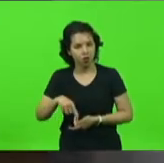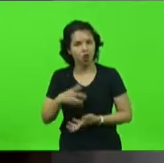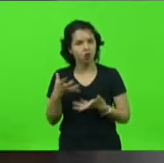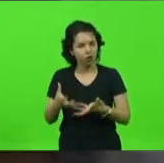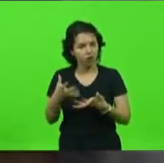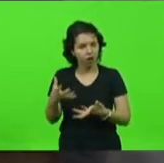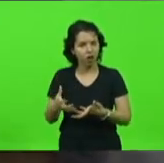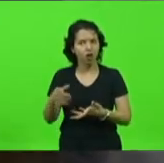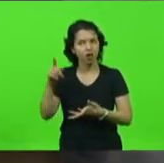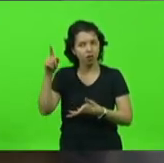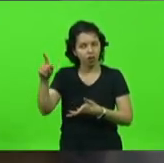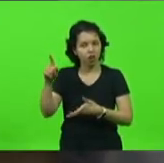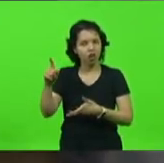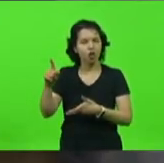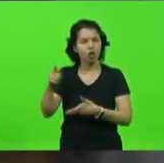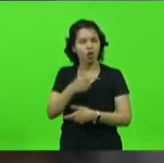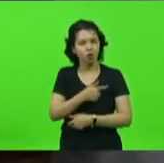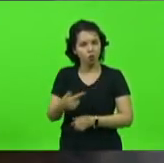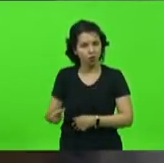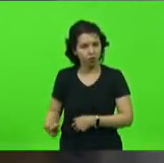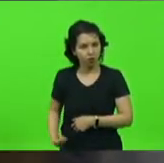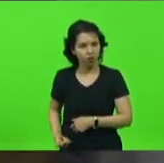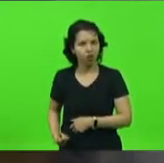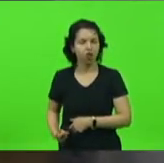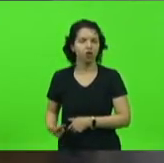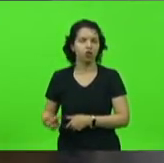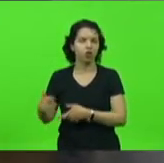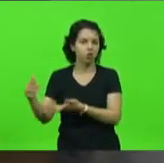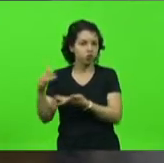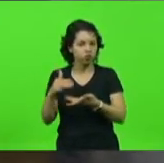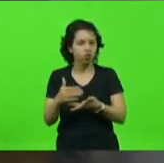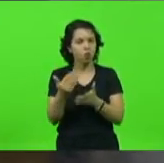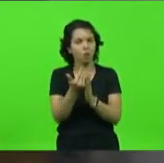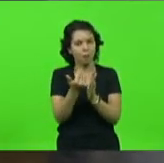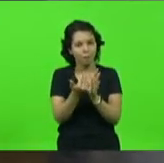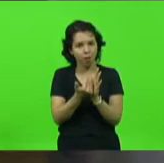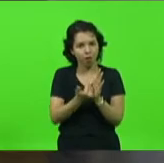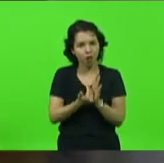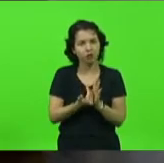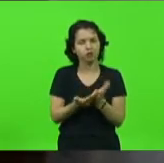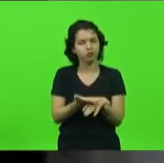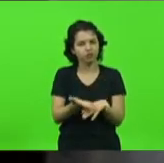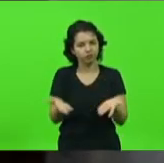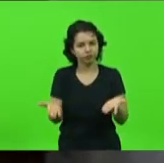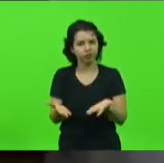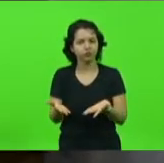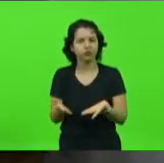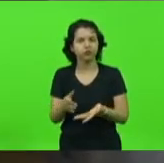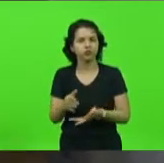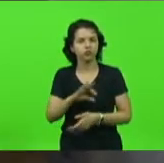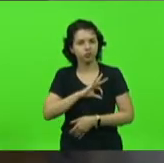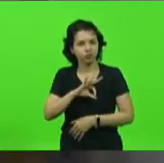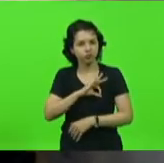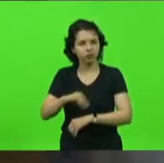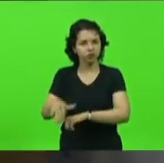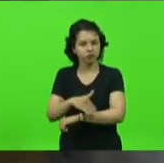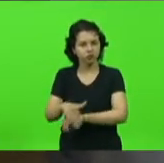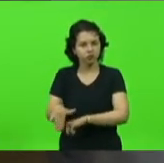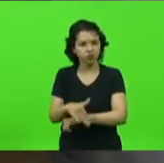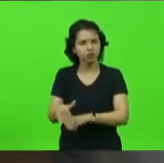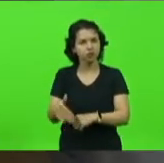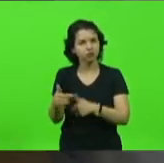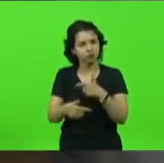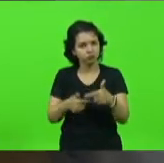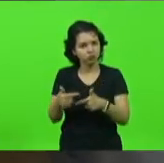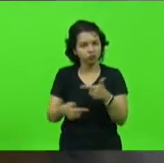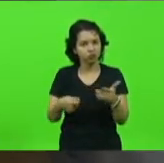para as praças, que realmente aqui não tem plano de carreira. E nós temos trabalhado incessantemente, e eu peço aqui agora, já que temos plenário